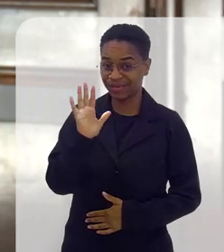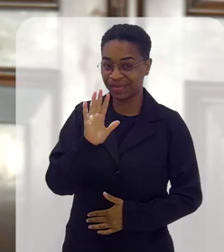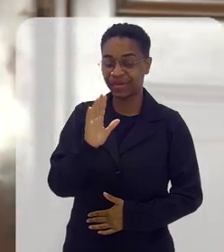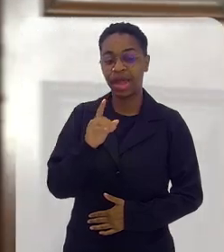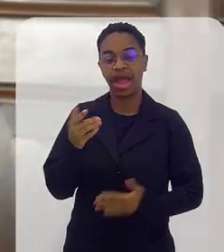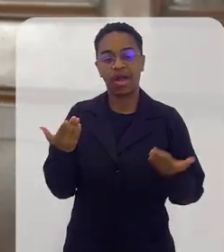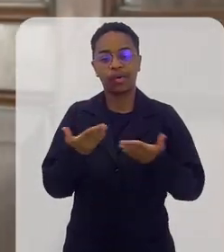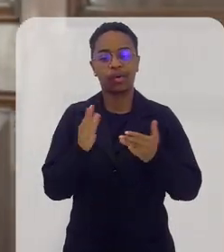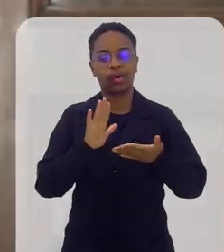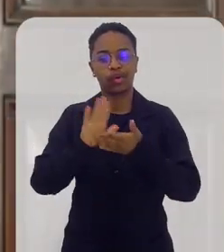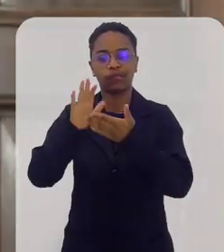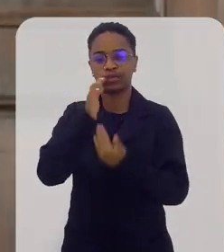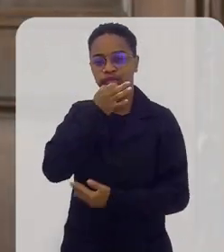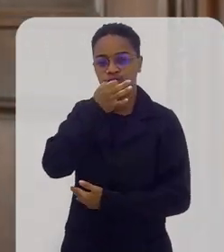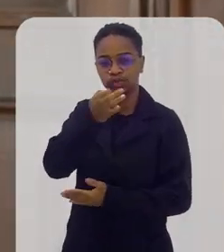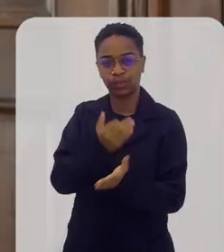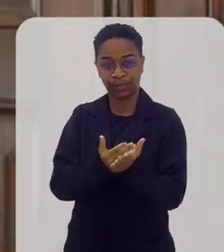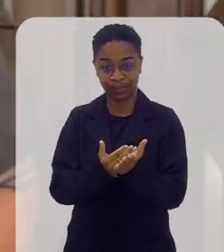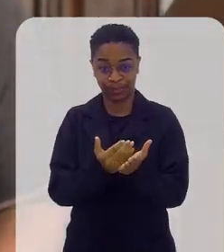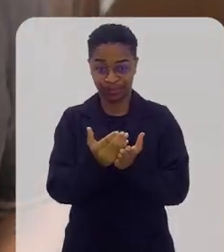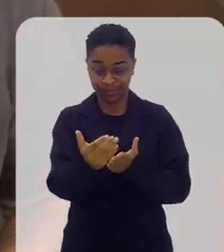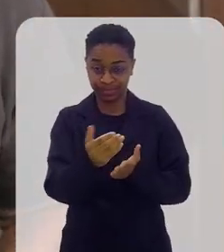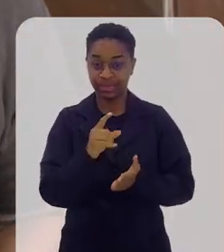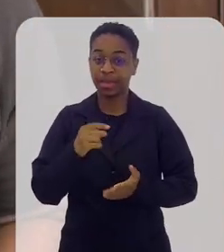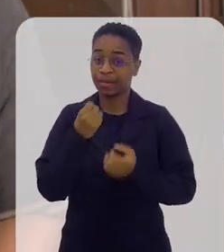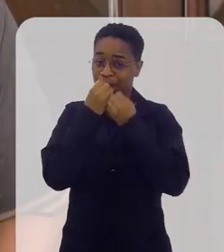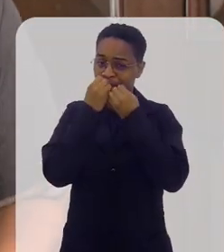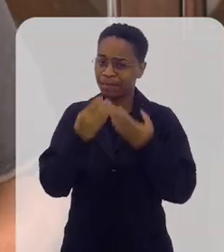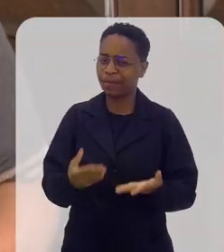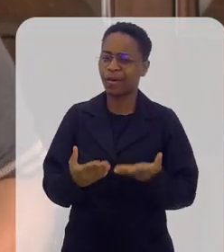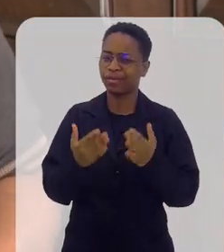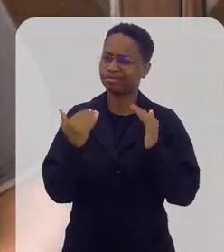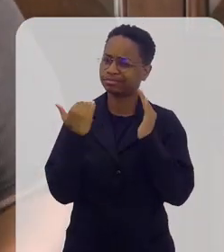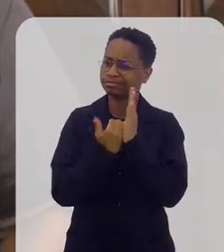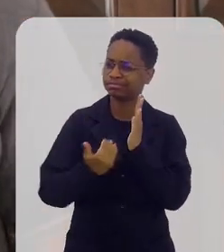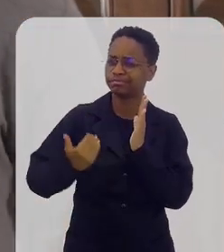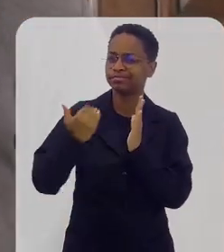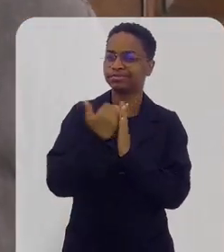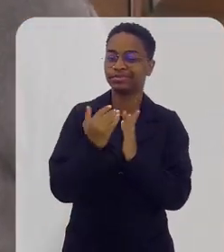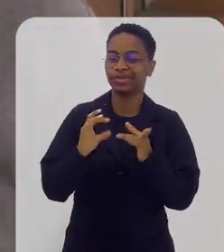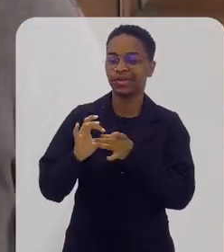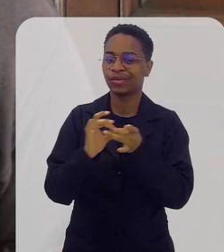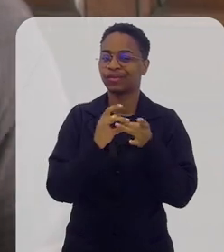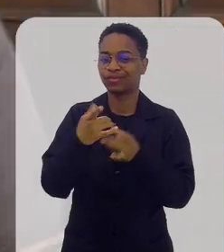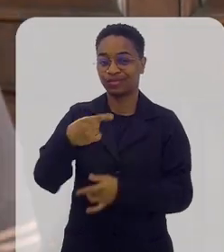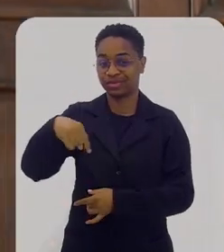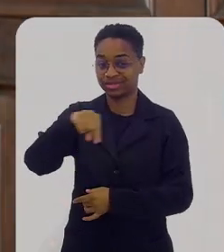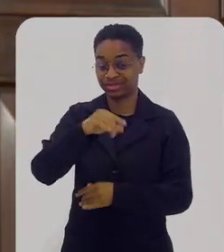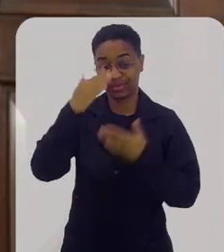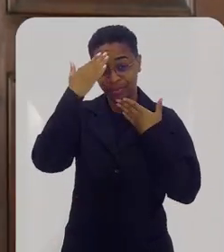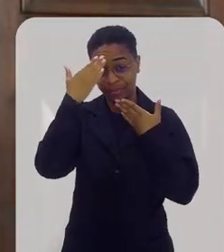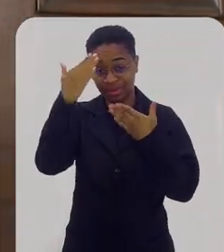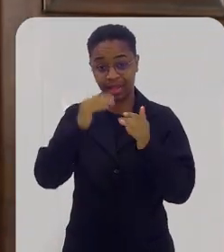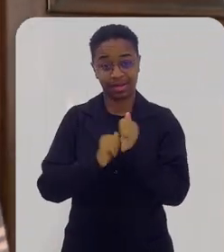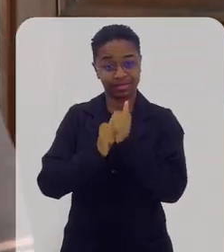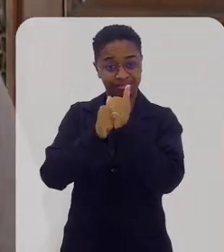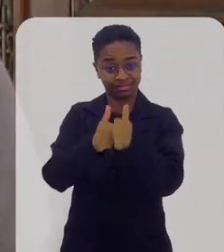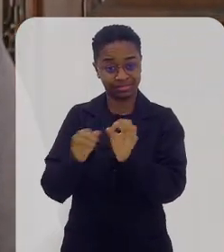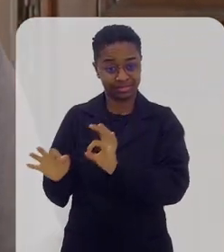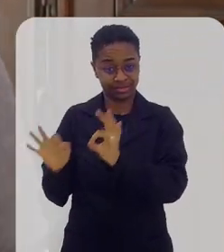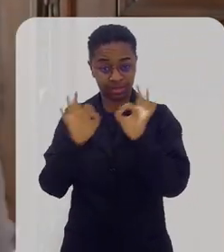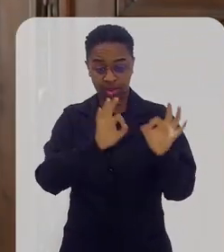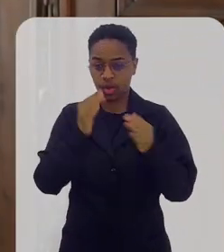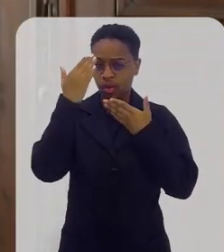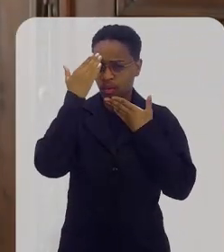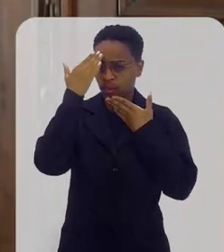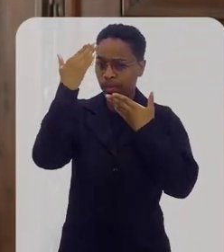Olá, gente, é o Louvor Som entrando no ar e é bom demais estarmos juntos. Obrigado pela sua companhia,